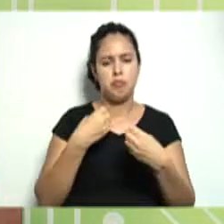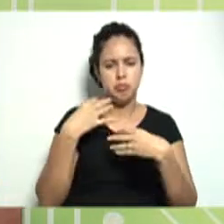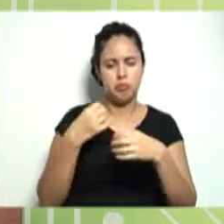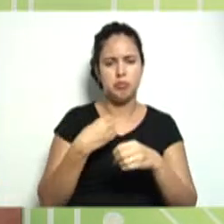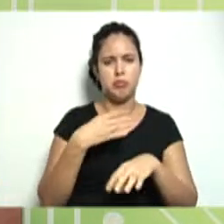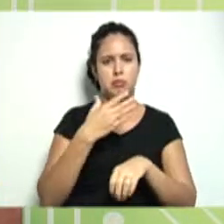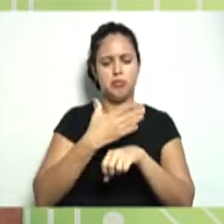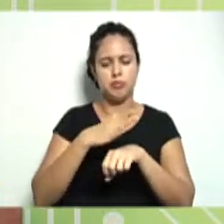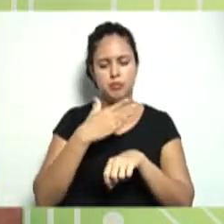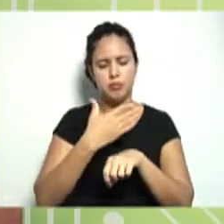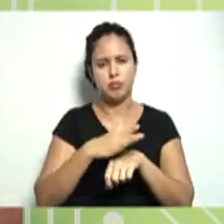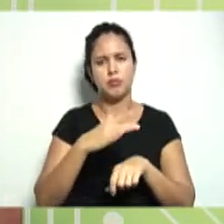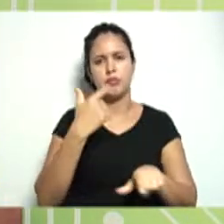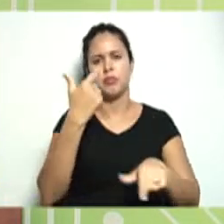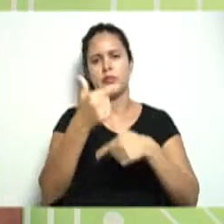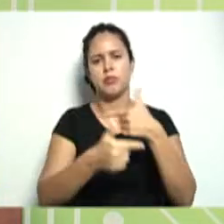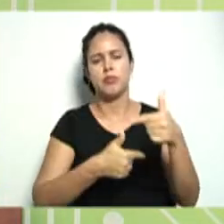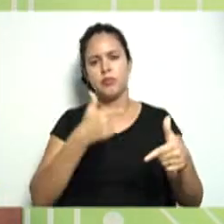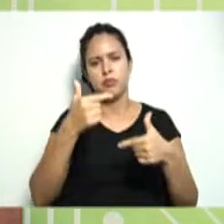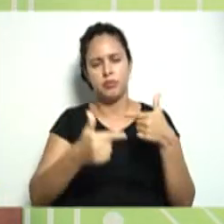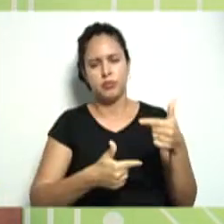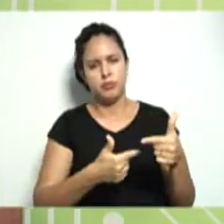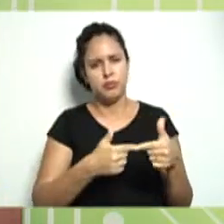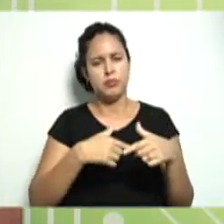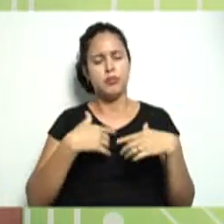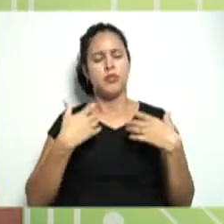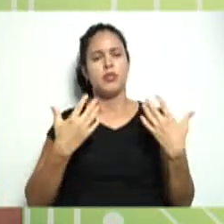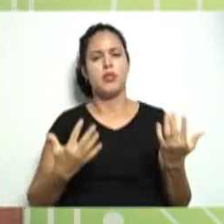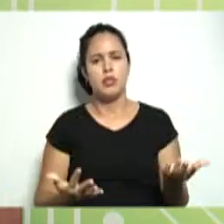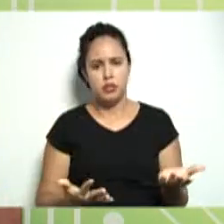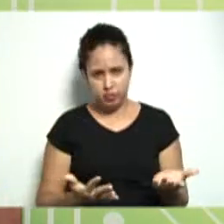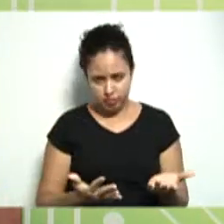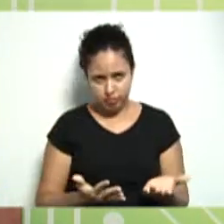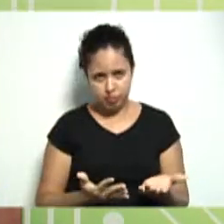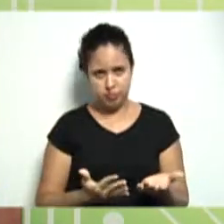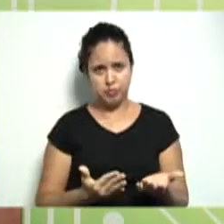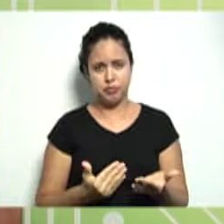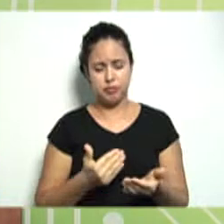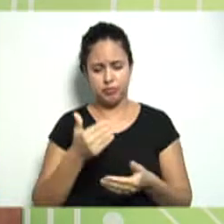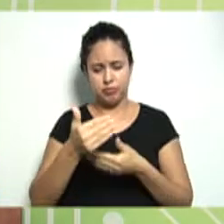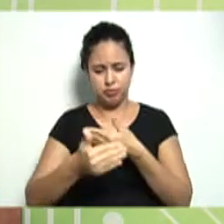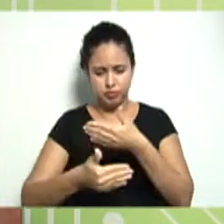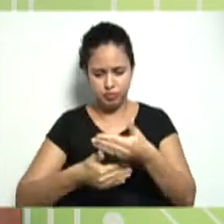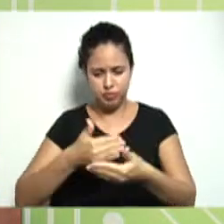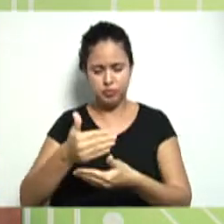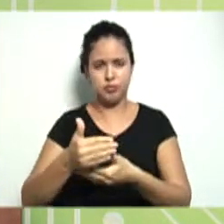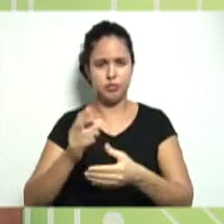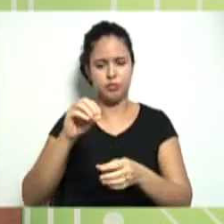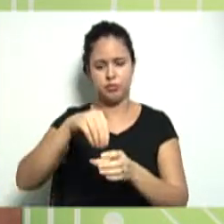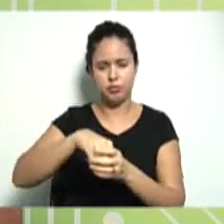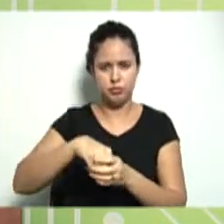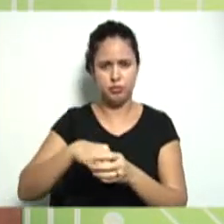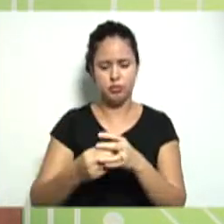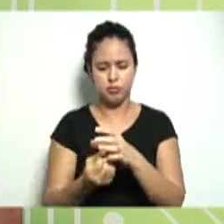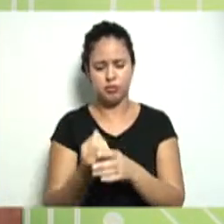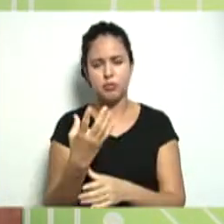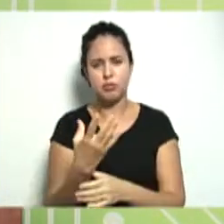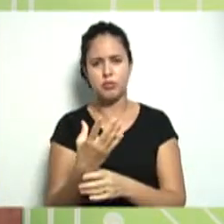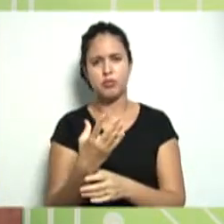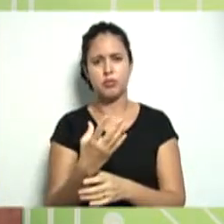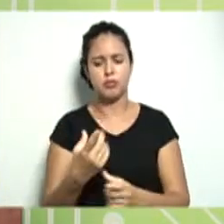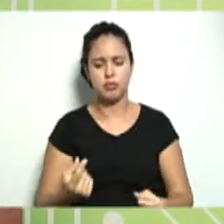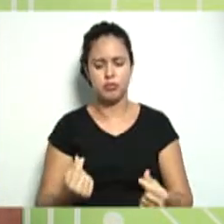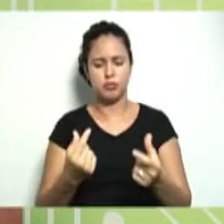modo de produção tribal, ela não podia mais se sustentar no modo de produção capitalista. Por quê? Porque no capitalismo